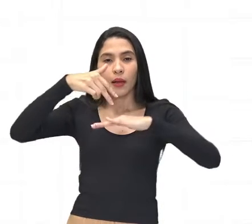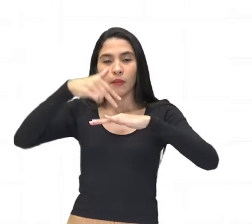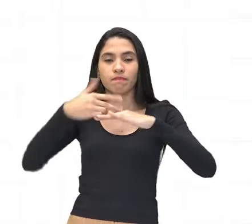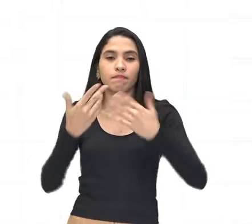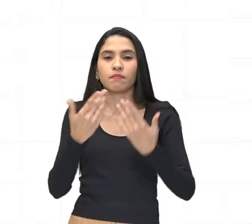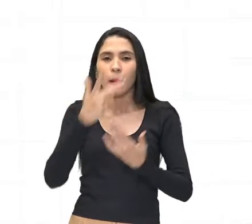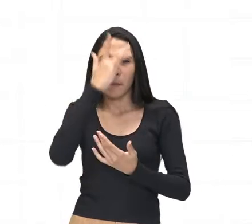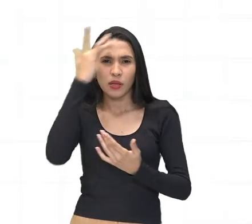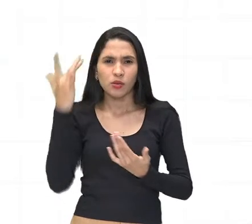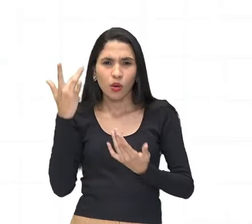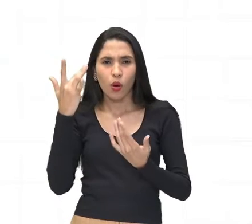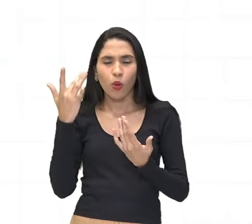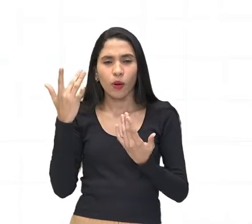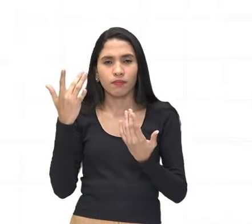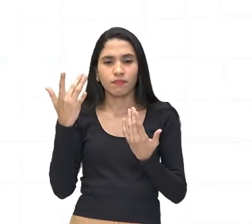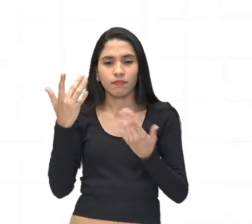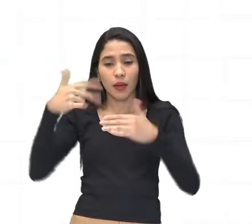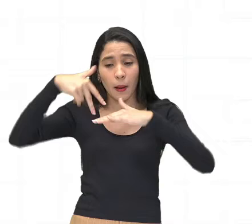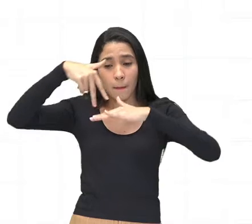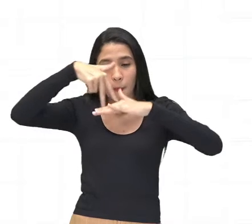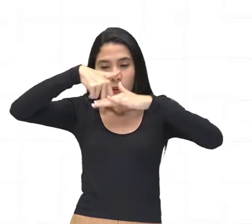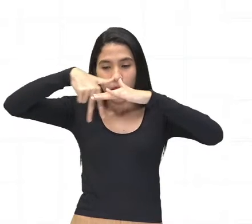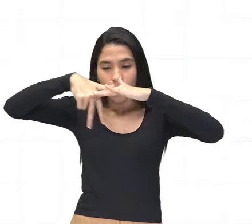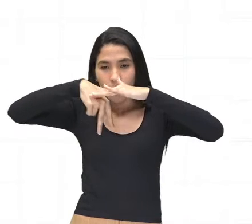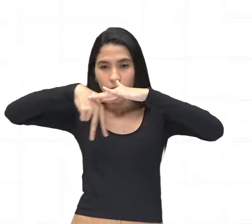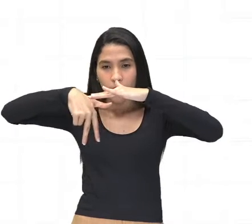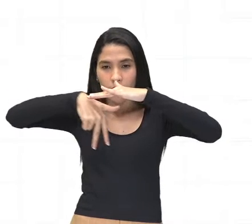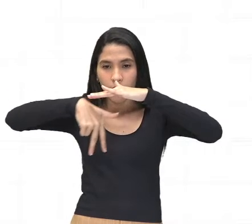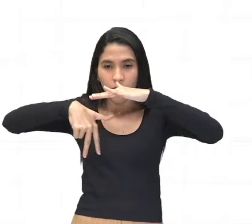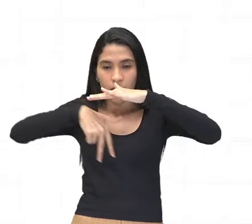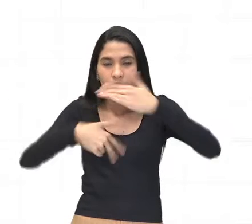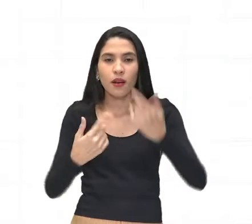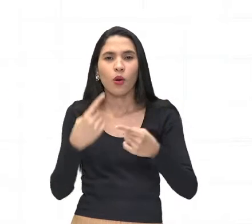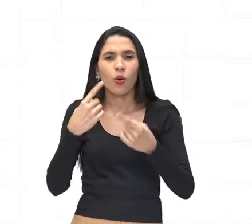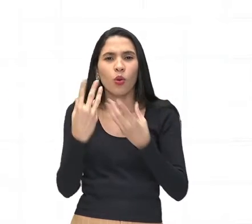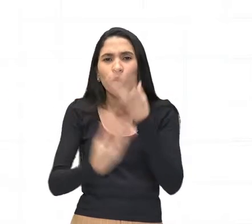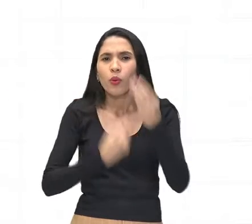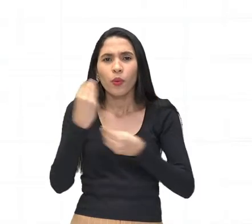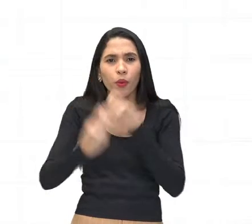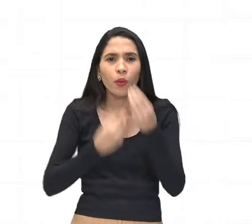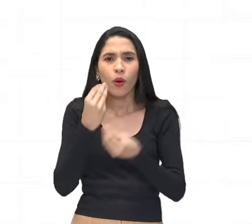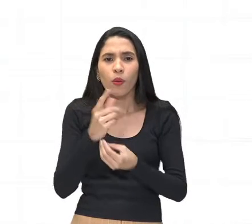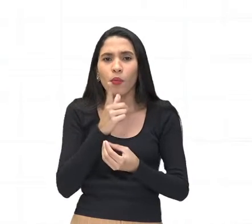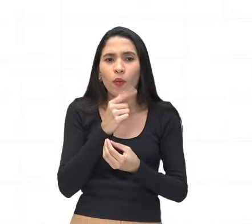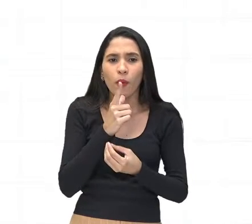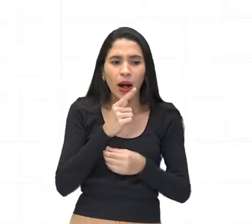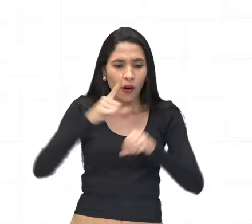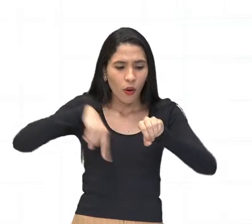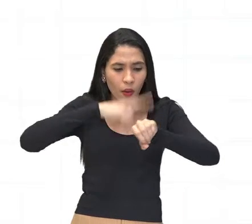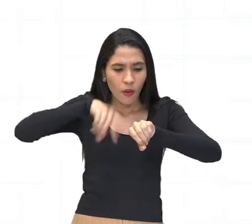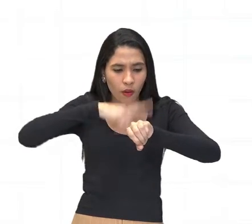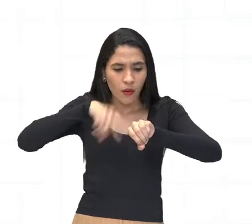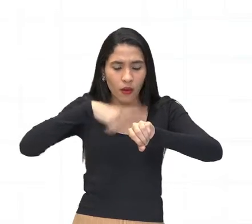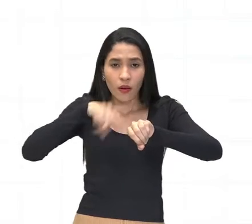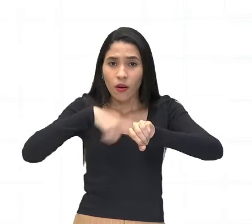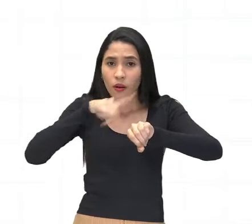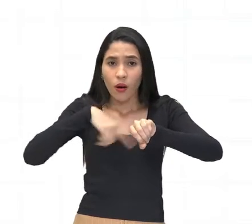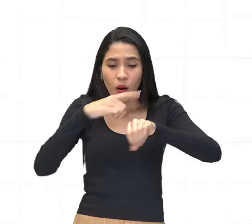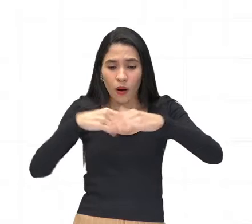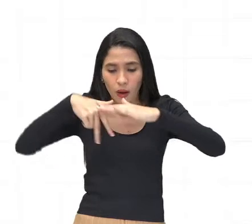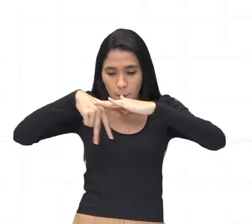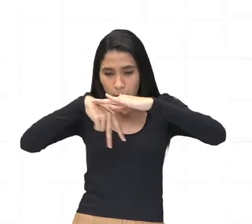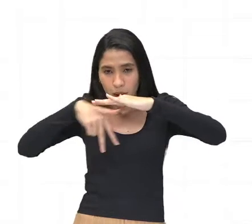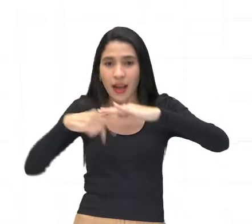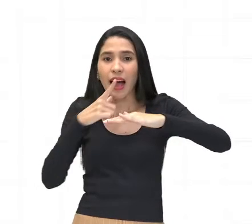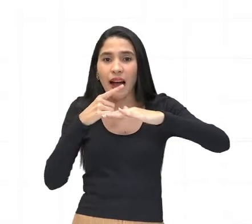pessoa, o mergulhador, os mergulhadores, como é que eles conseguem ficar tanto tempo embaixo